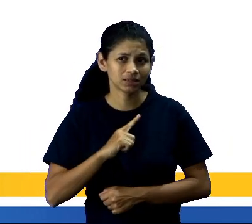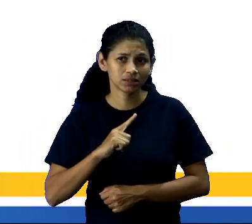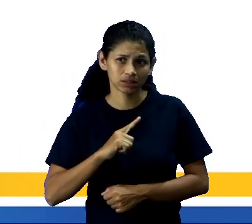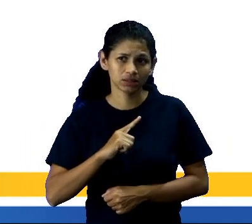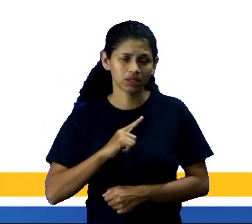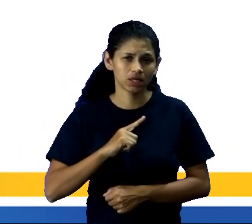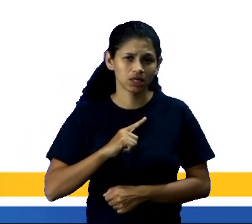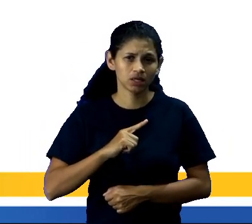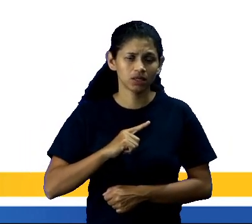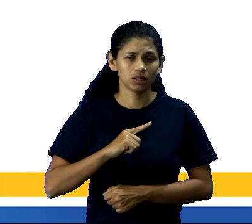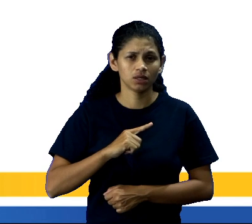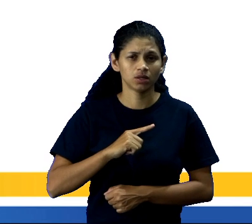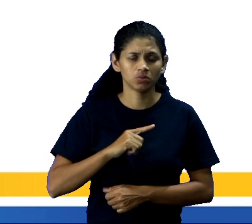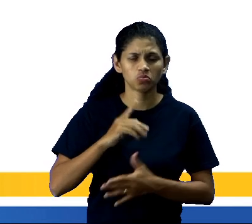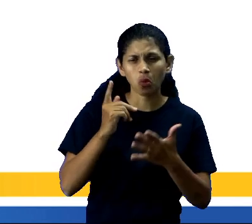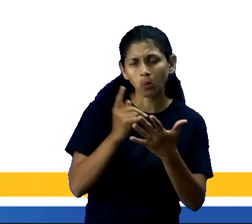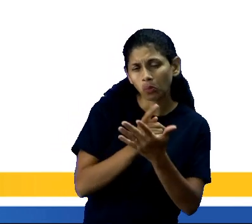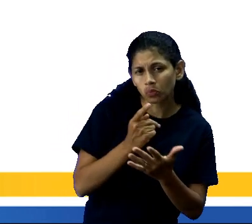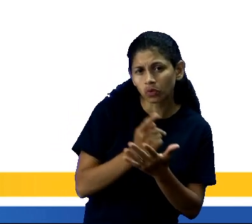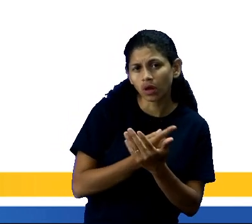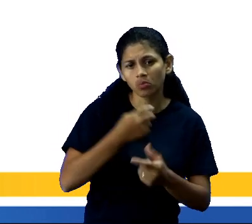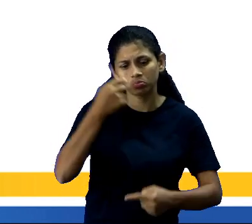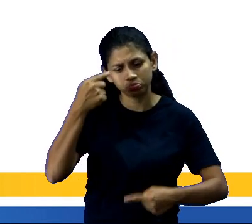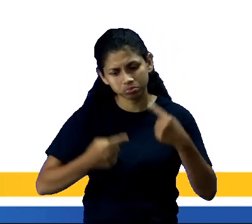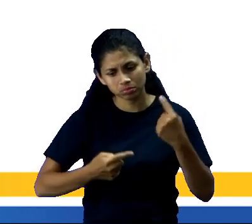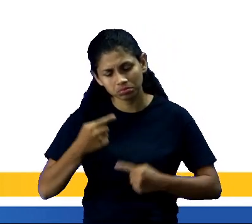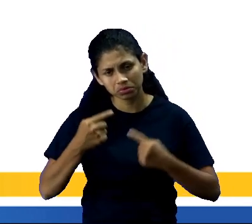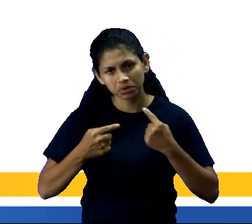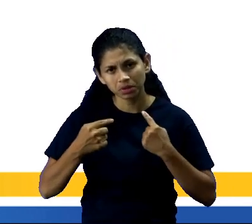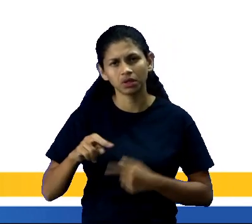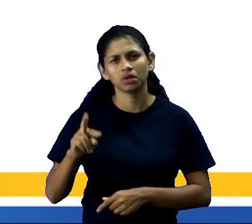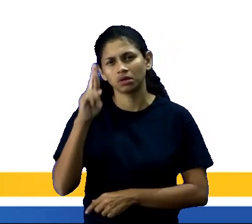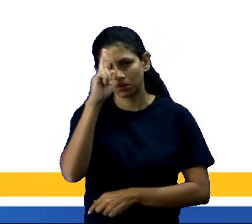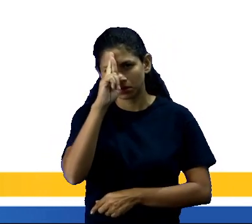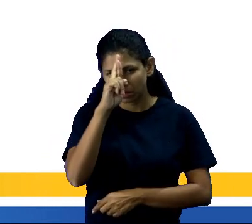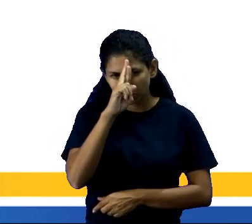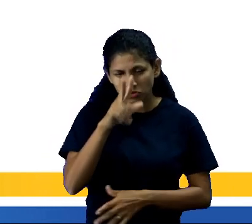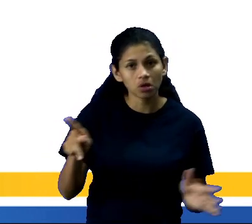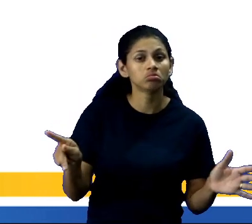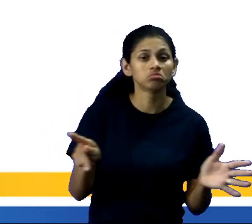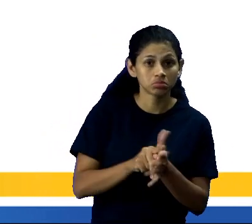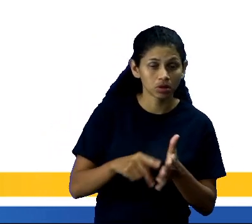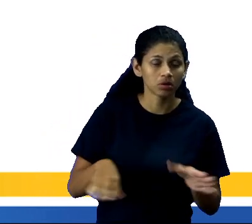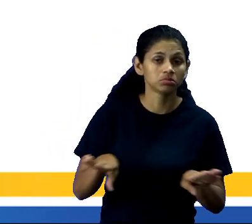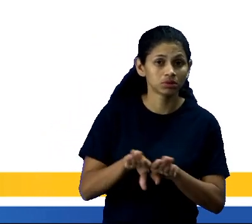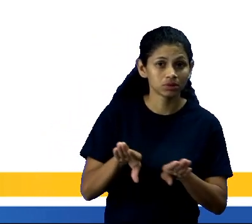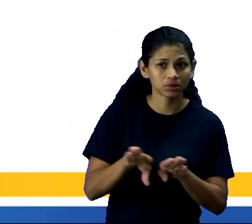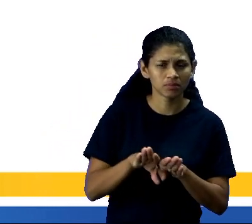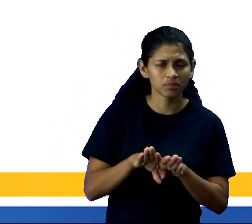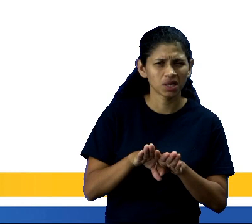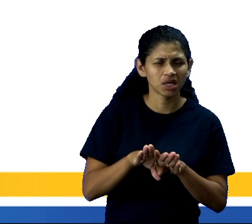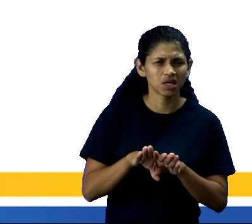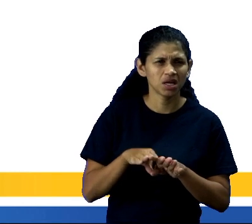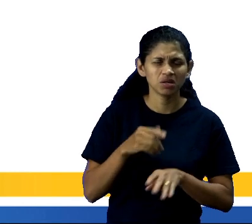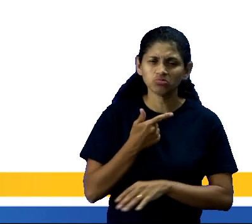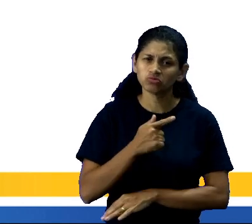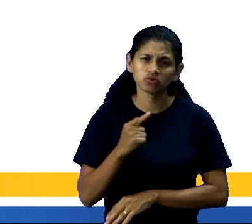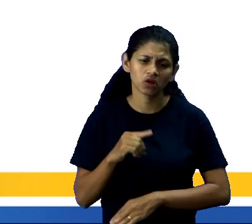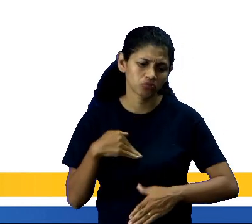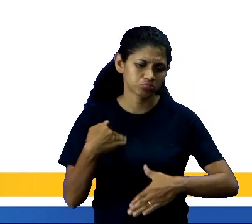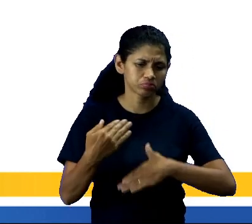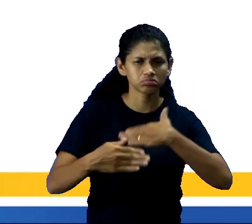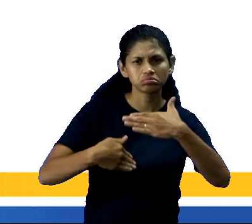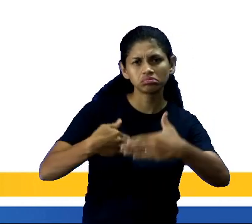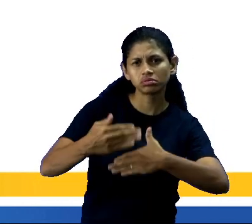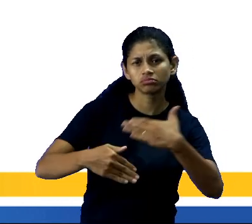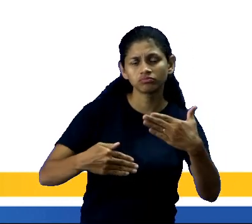própria história. Eu considerei a seleção como um conto de fadas, porque não teve aquele desenvolvimento, sabe? A história é muito